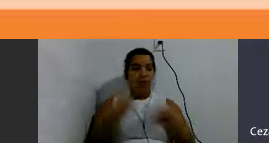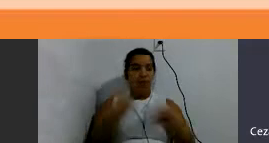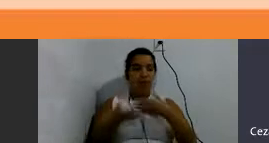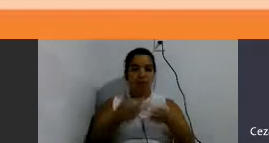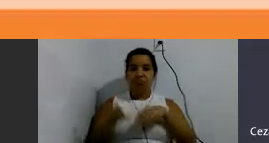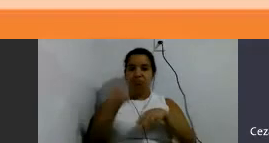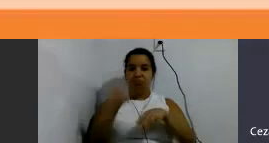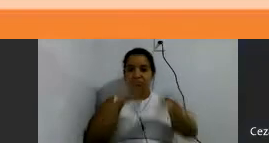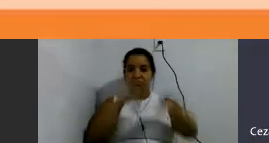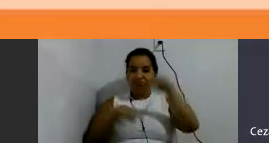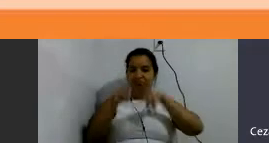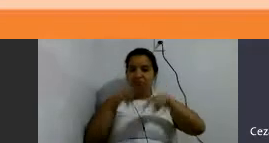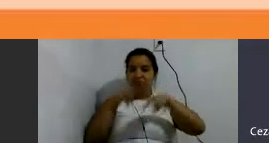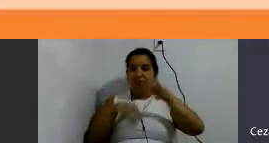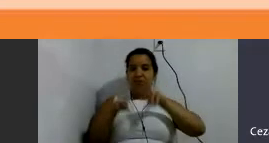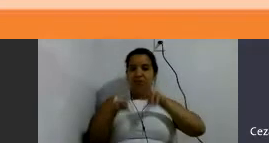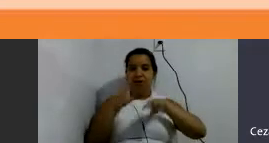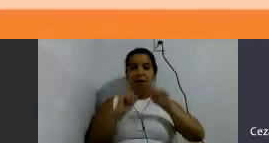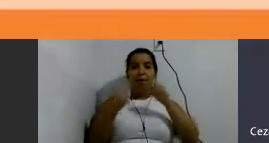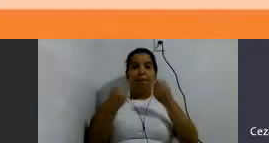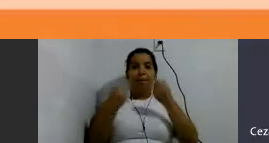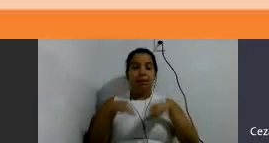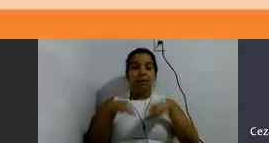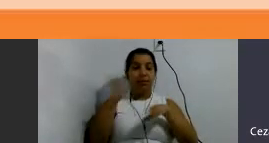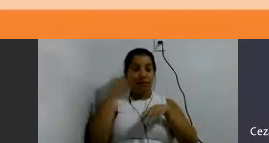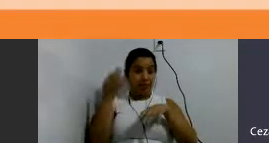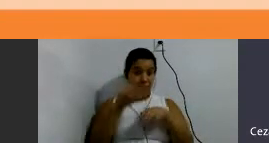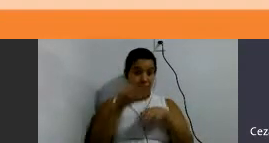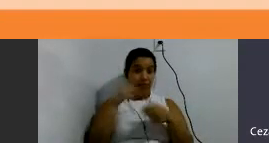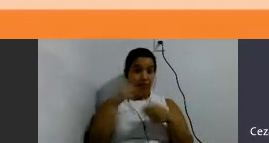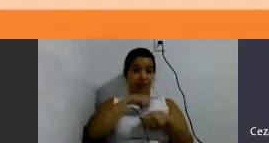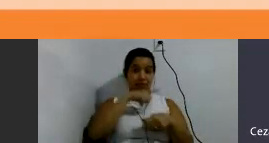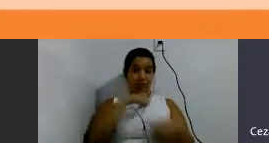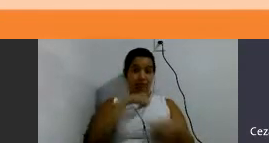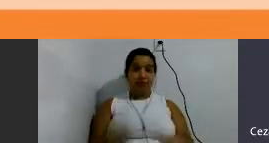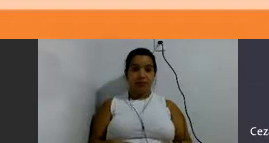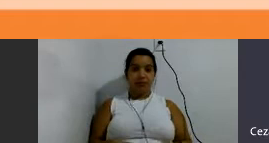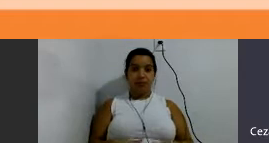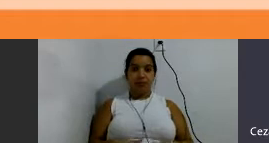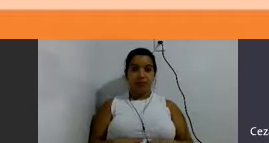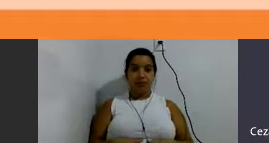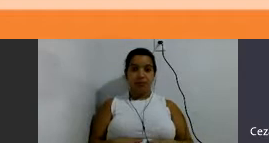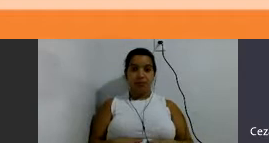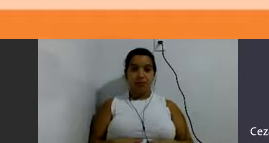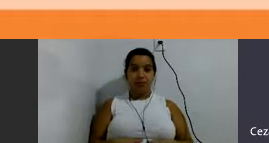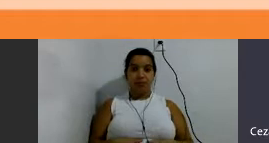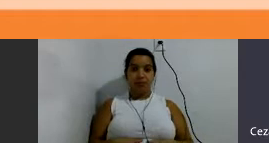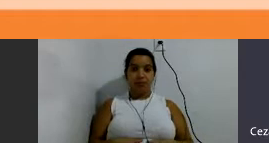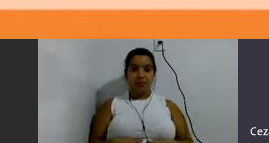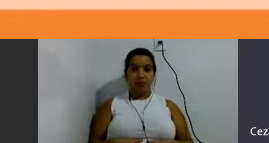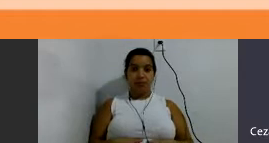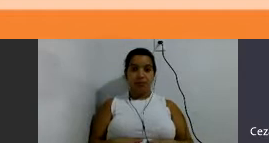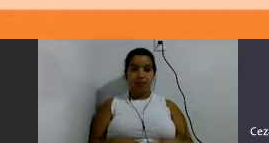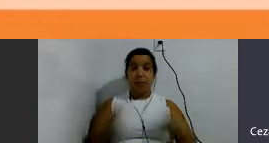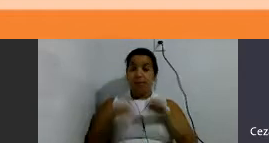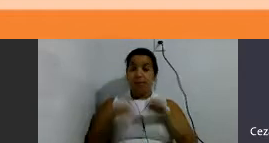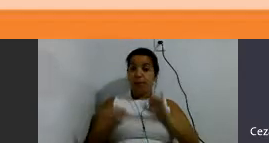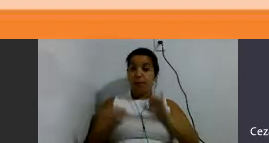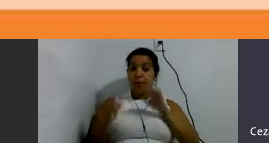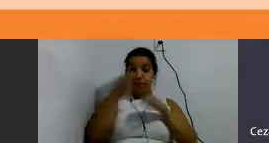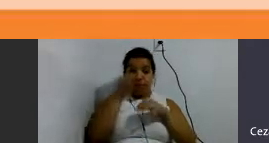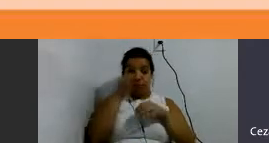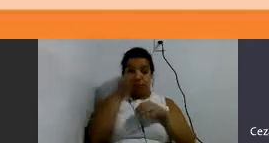mexe com cultura, tem que tomar muito cuidado. Então, a gente pode também identificar o parasita